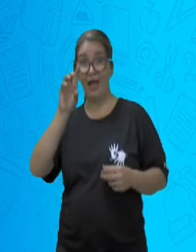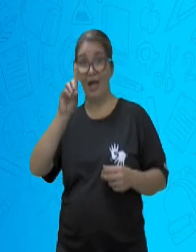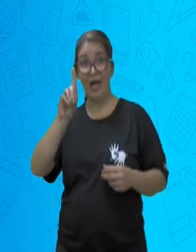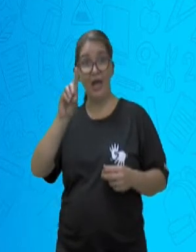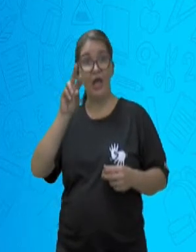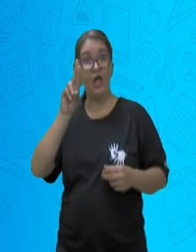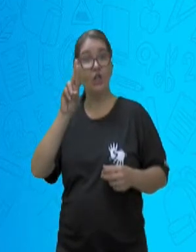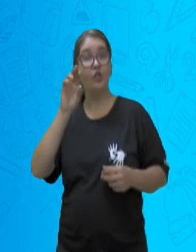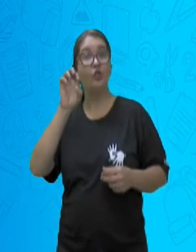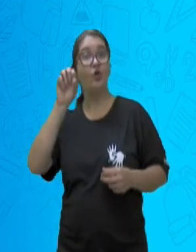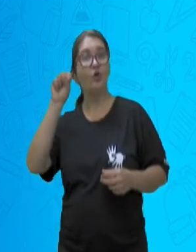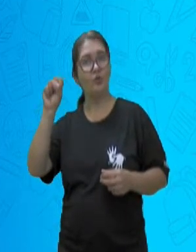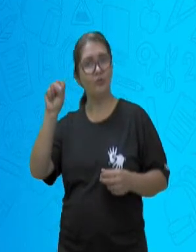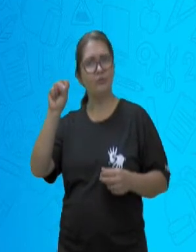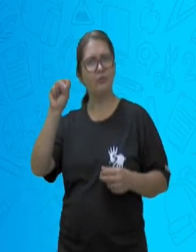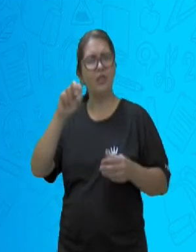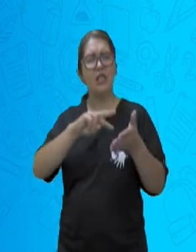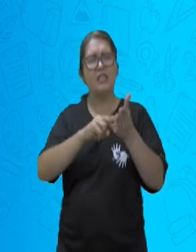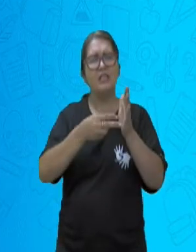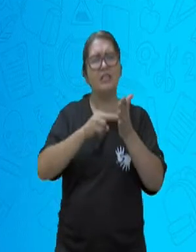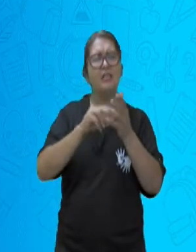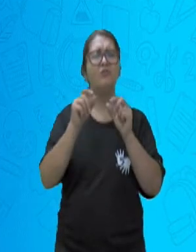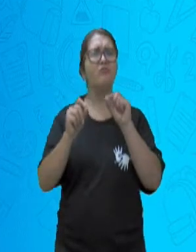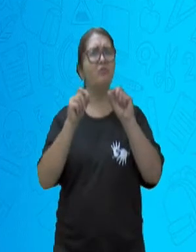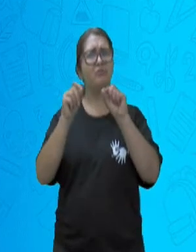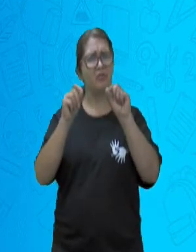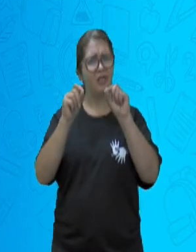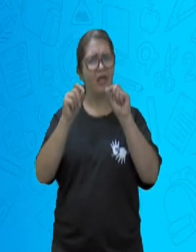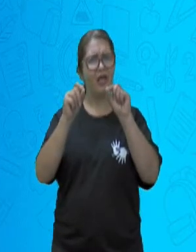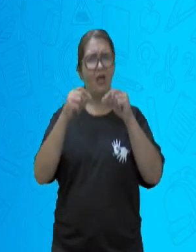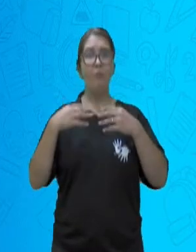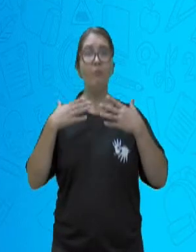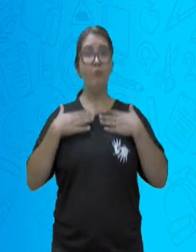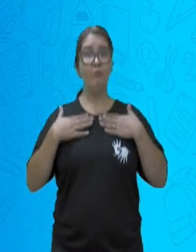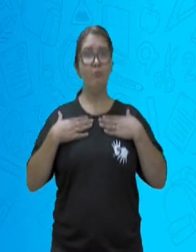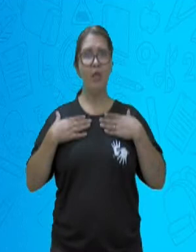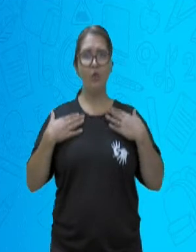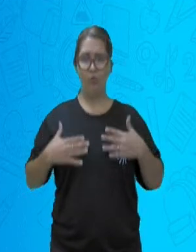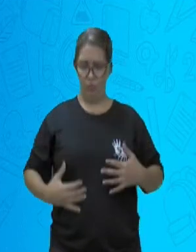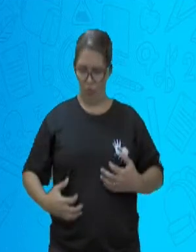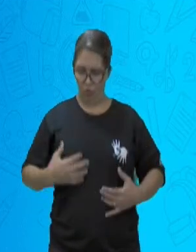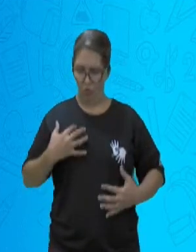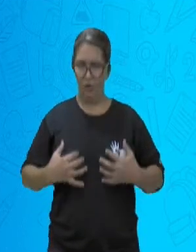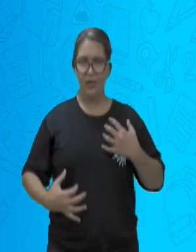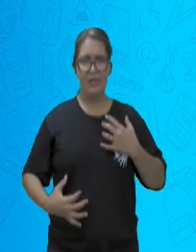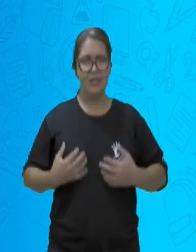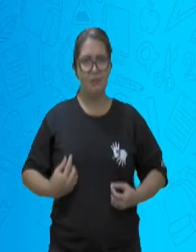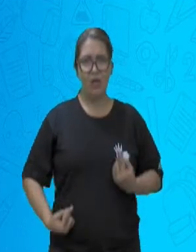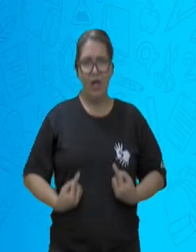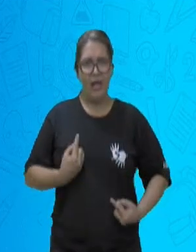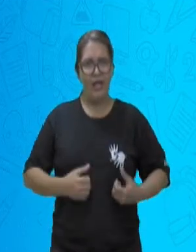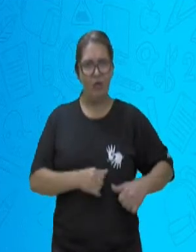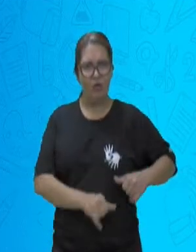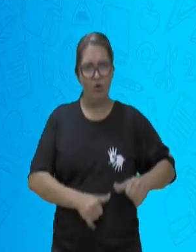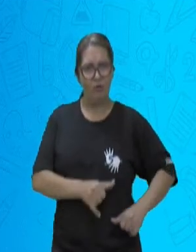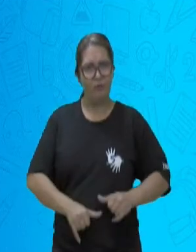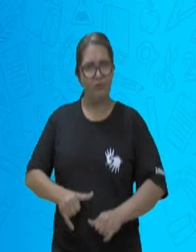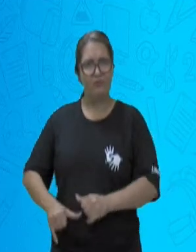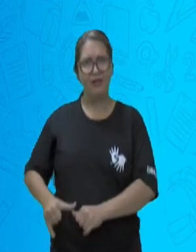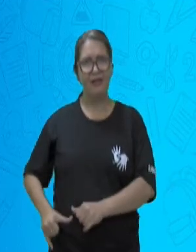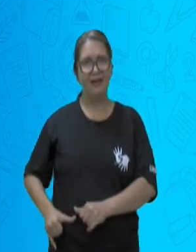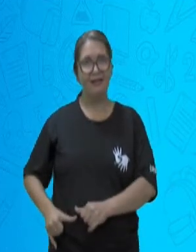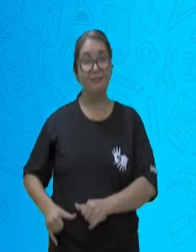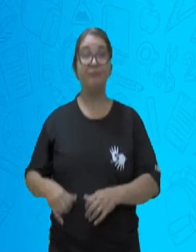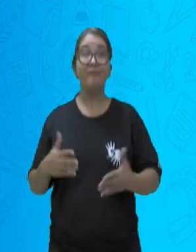precisa regular, ele precisa se organizar. O que esses alimentos vão fazer? Eles são ricos em vitaminas